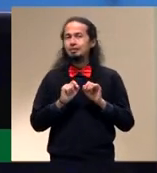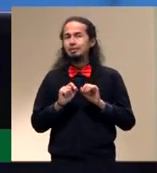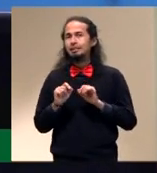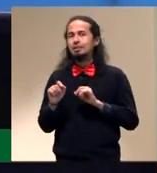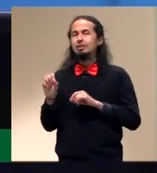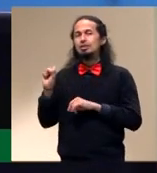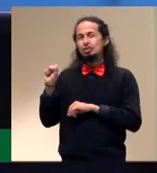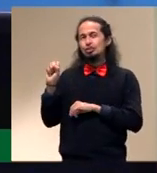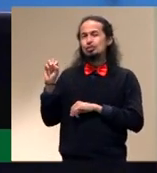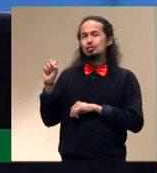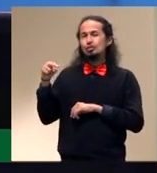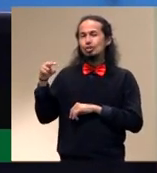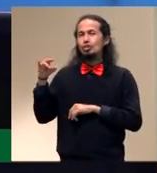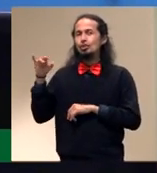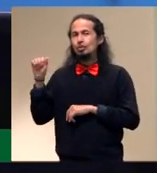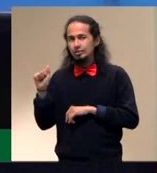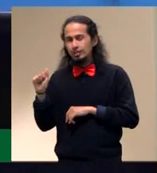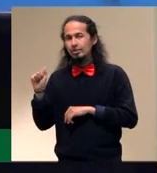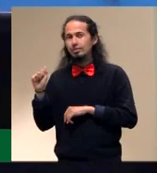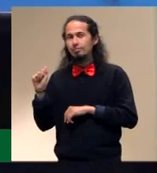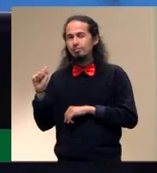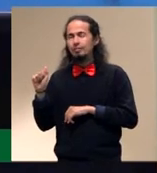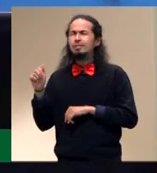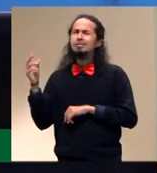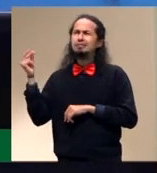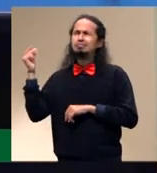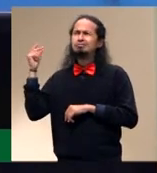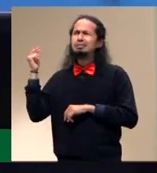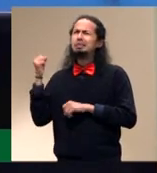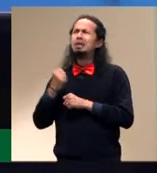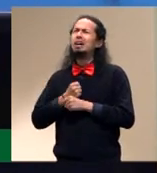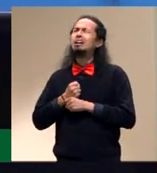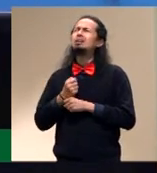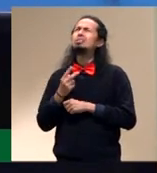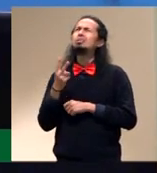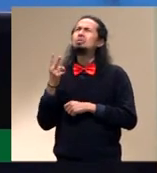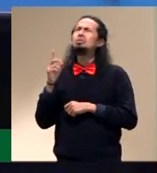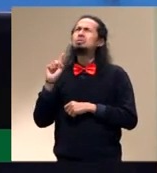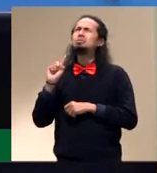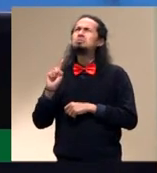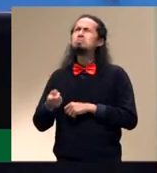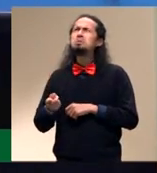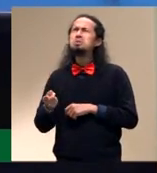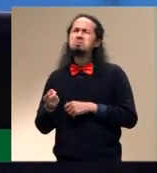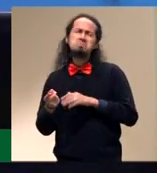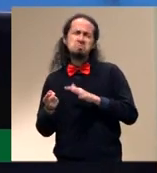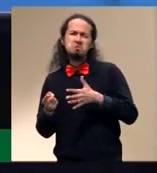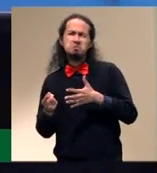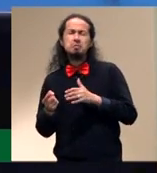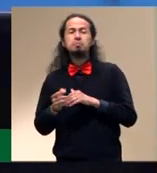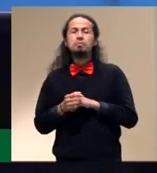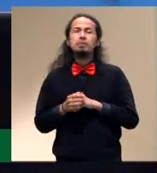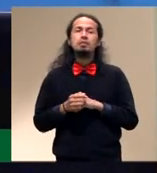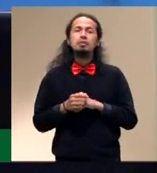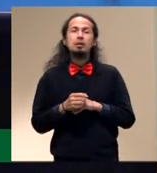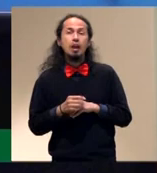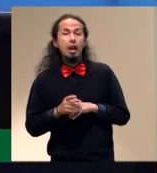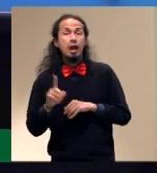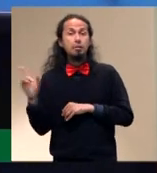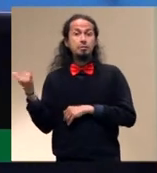Fernandes, isso acho que foi lá em 2000 e pouco, ela disse, tudo